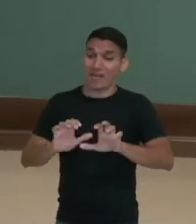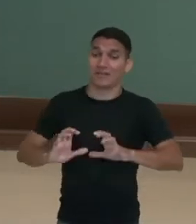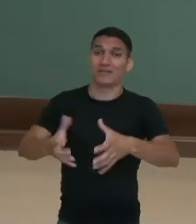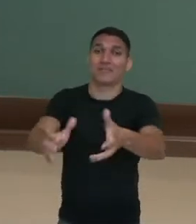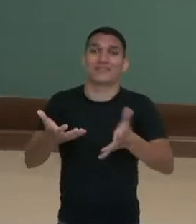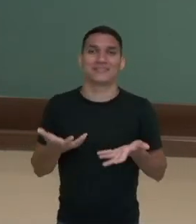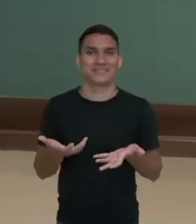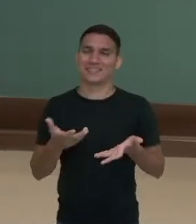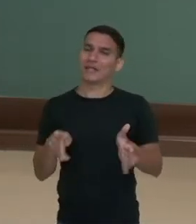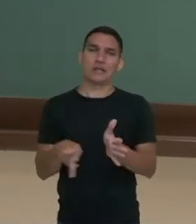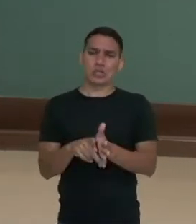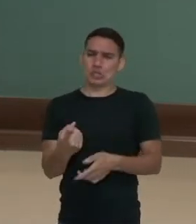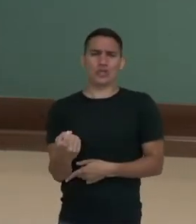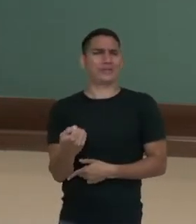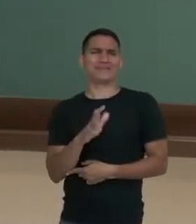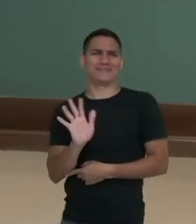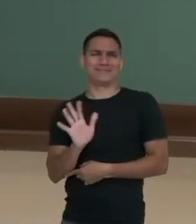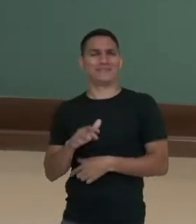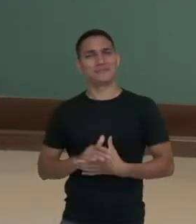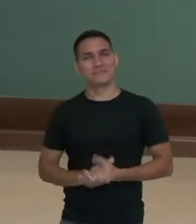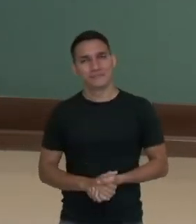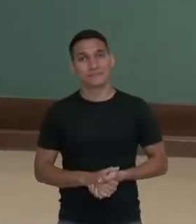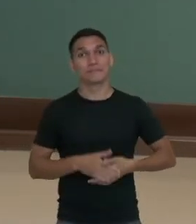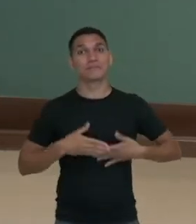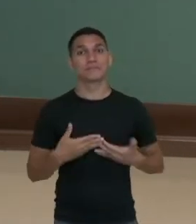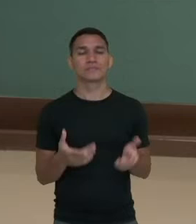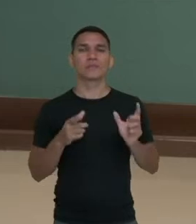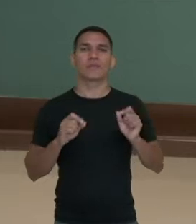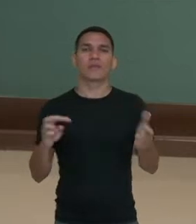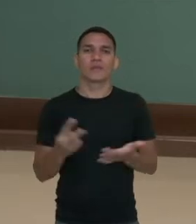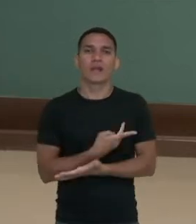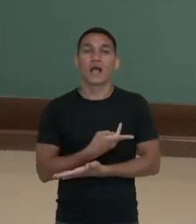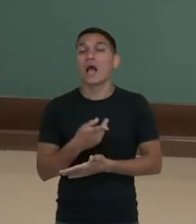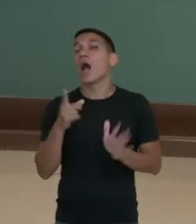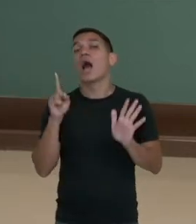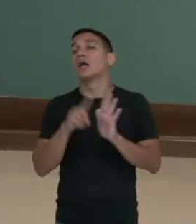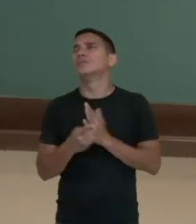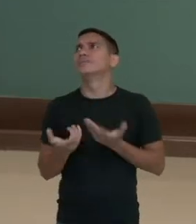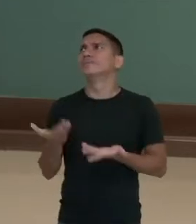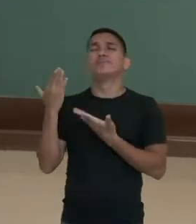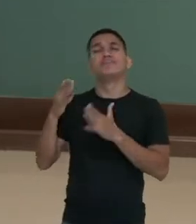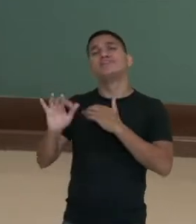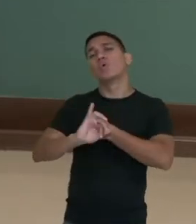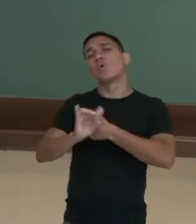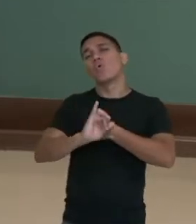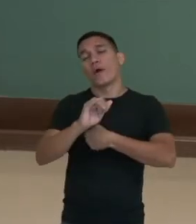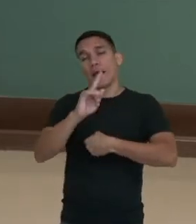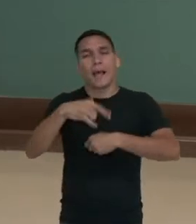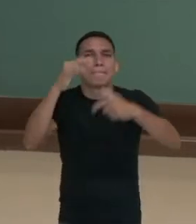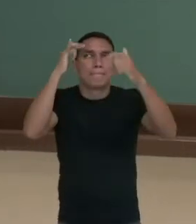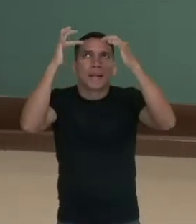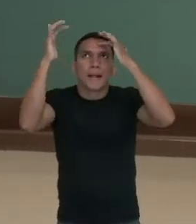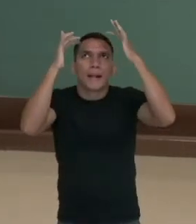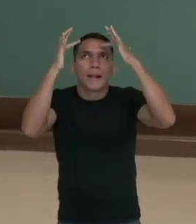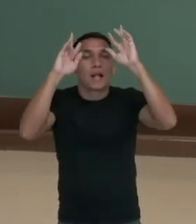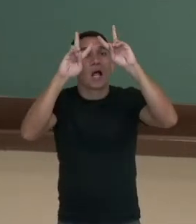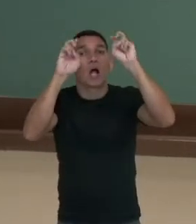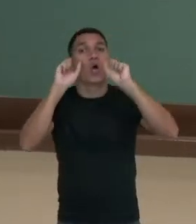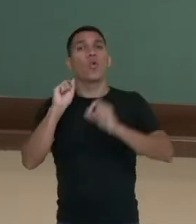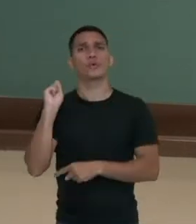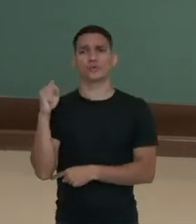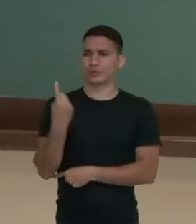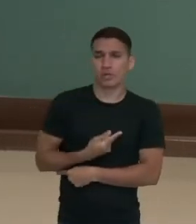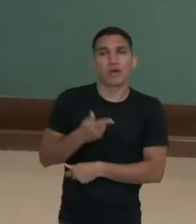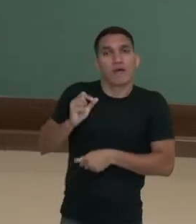uma atividade sozinha, né? Então, a questão aqui é a reflexão, talvez, né, sobre o que nós